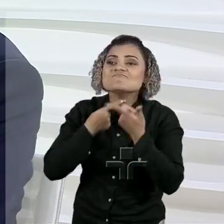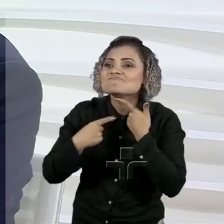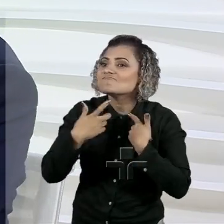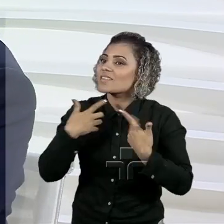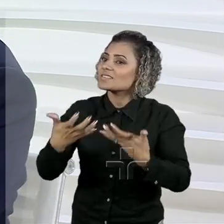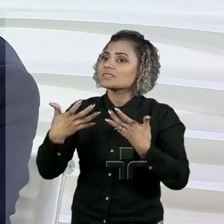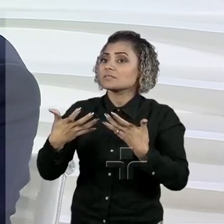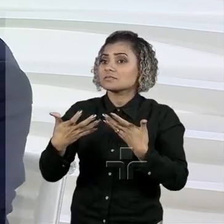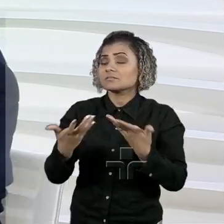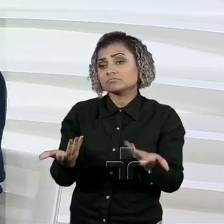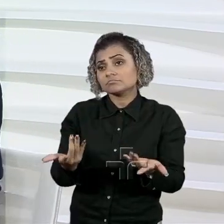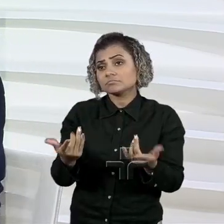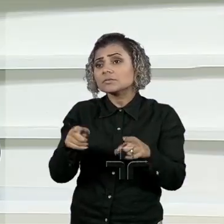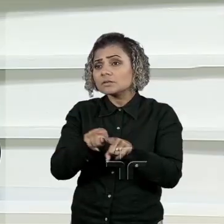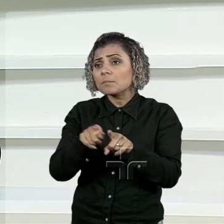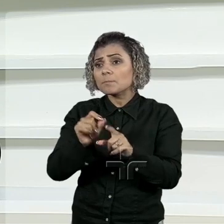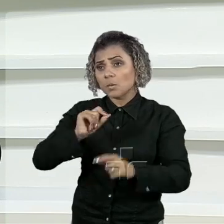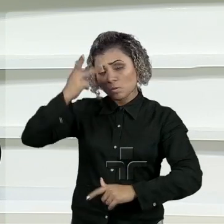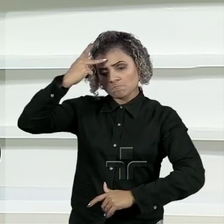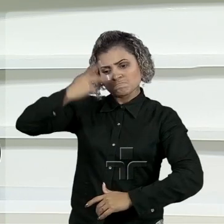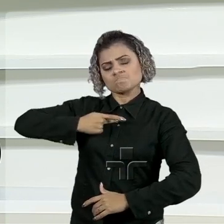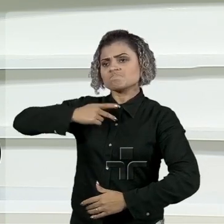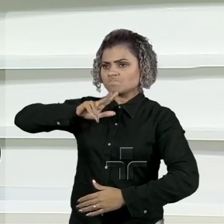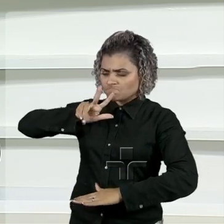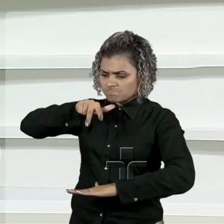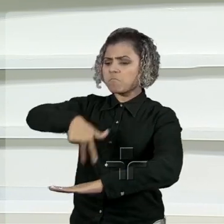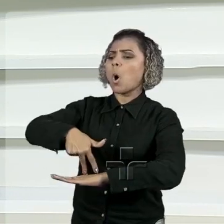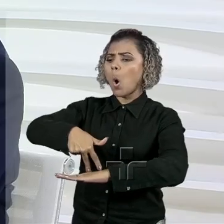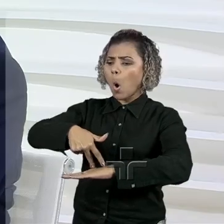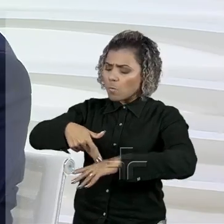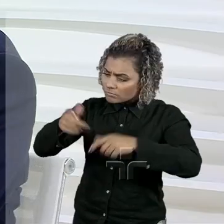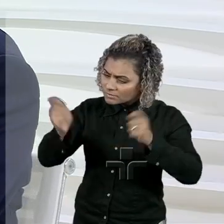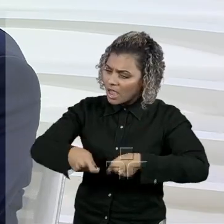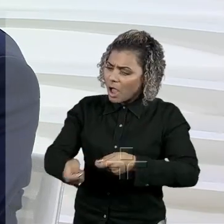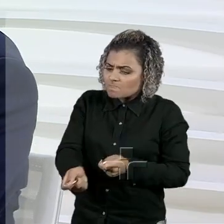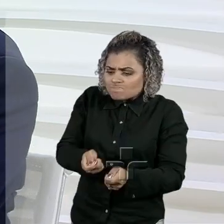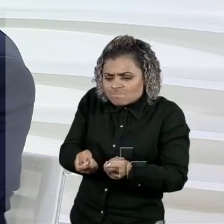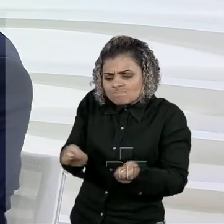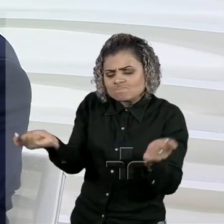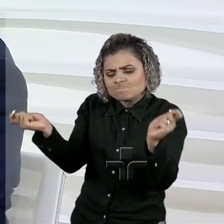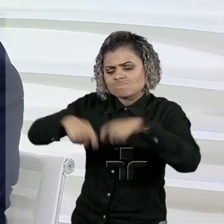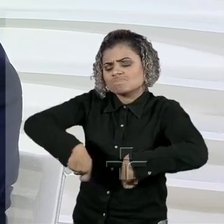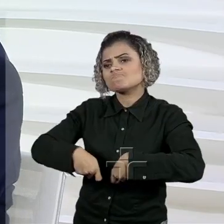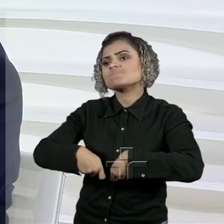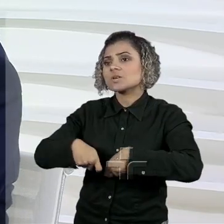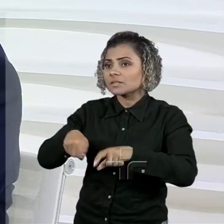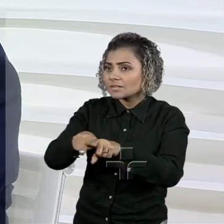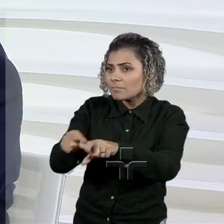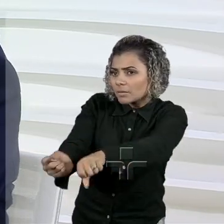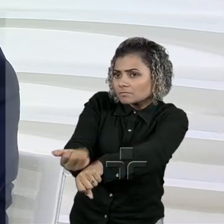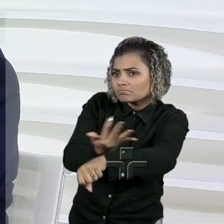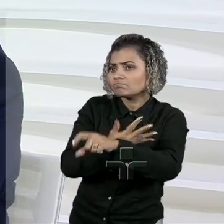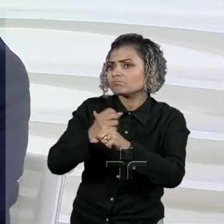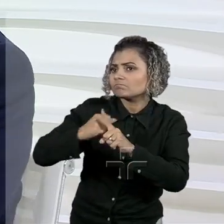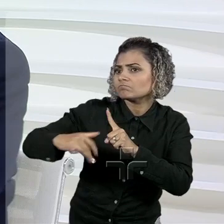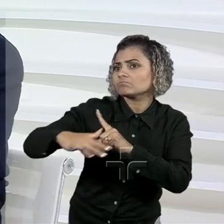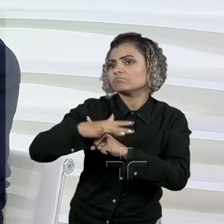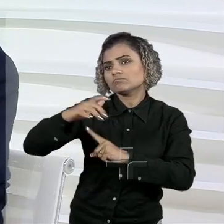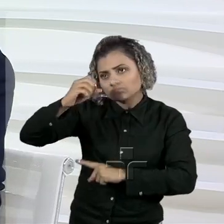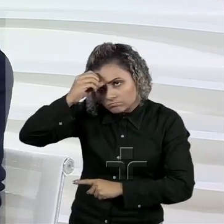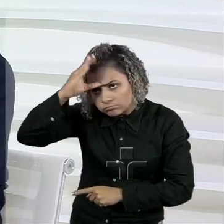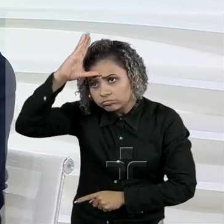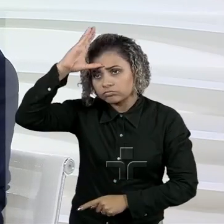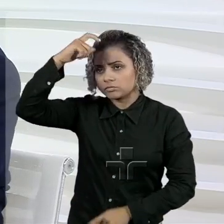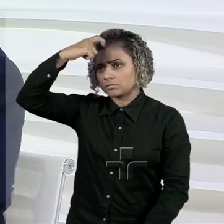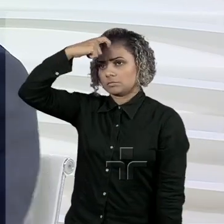gente pode falar até de autodeterminação, autocontrole, autogestão, competências socioemocionais que são importantes